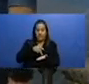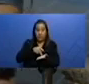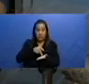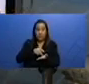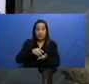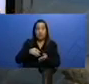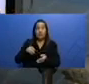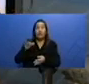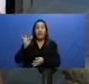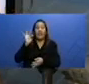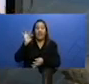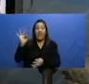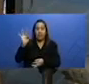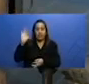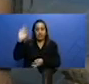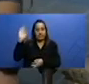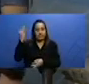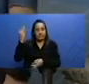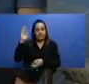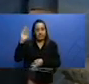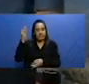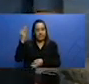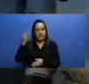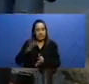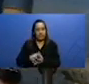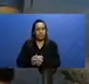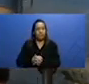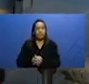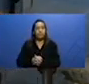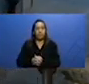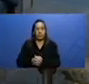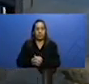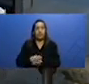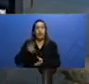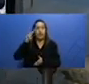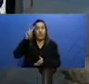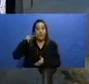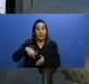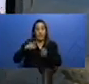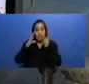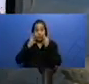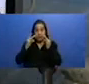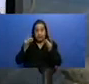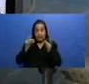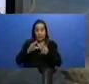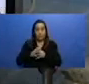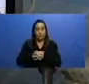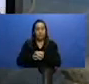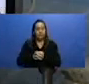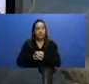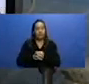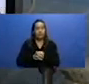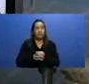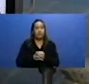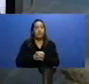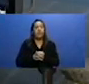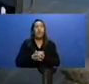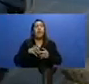Gente, isso aqui cai muito em prova de adulto, viu? Tem que ler com bastante atenção para não errar. Olha só.